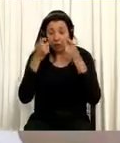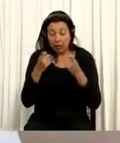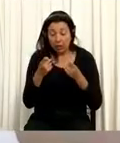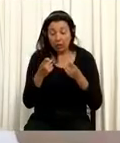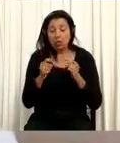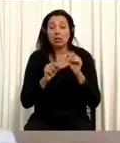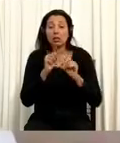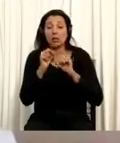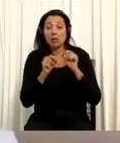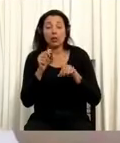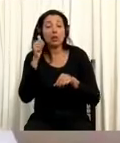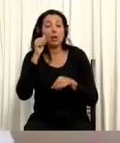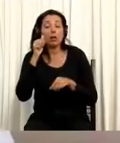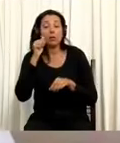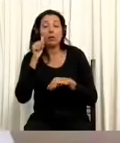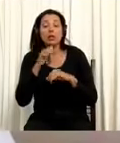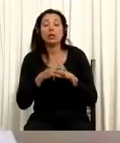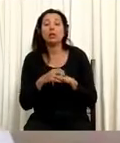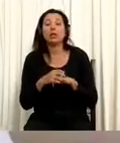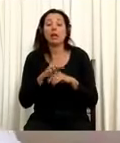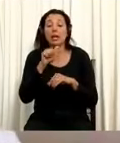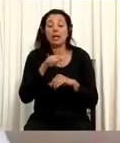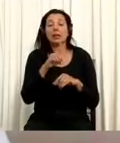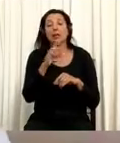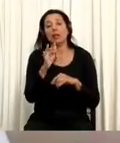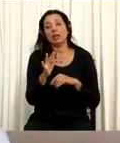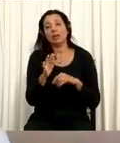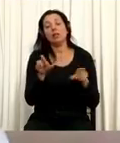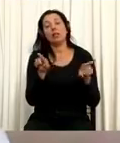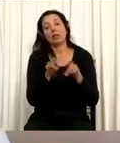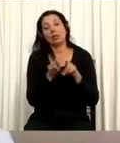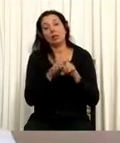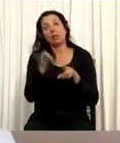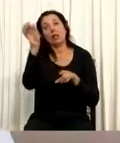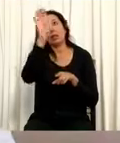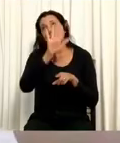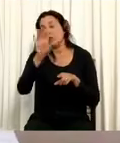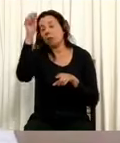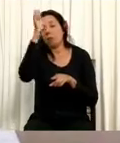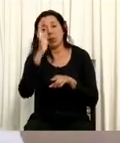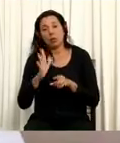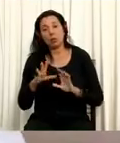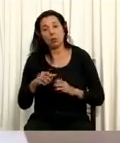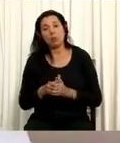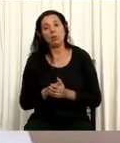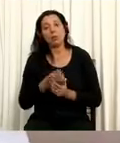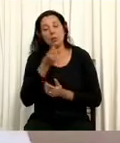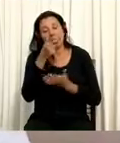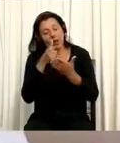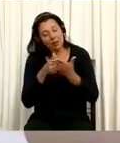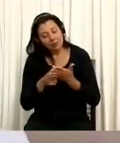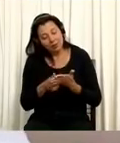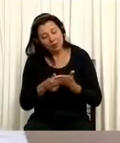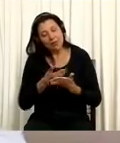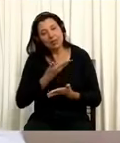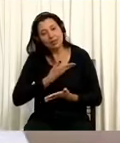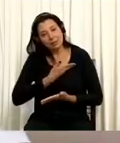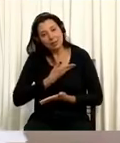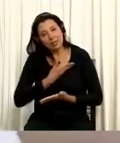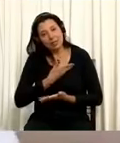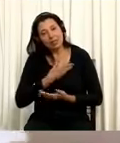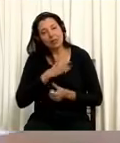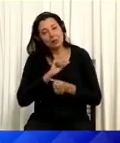expostas as mulheres aqui do Distrito Federal e também do Brasil. Então, sejam bem-vindas, companheiras. Eu